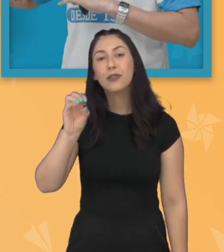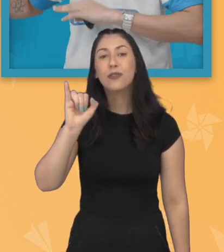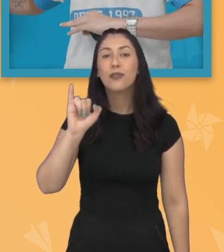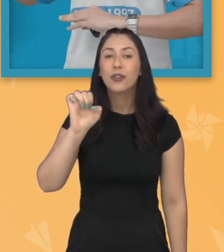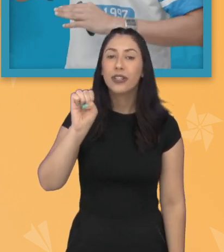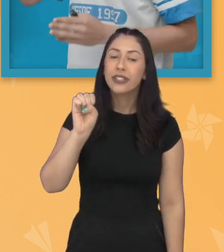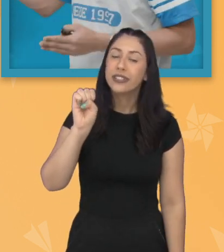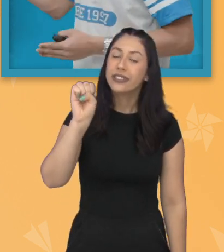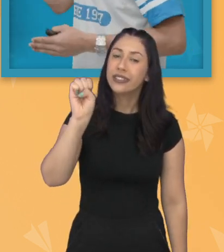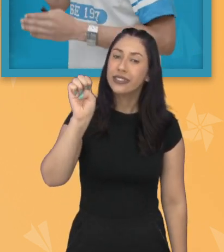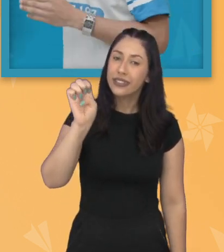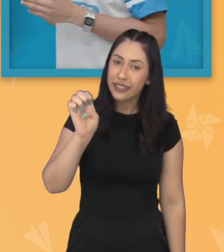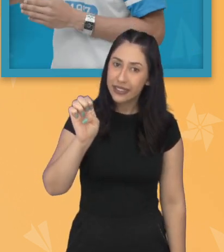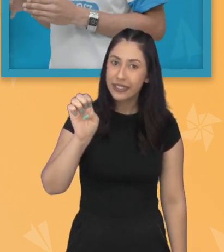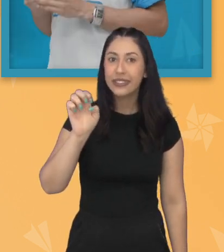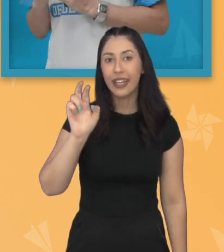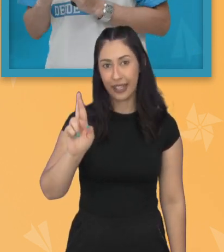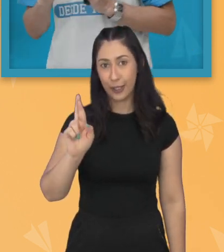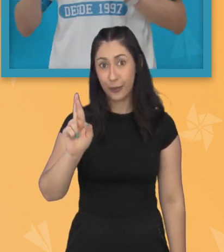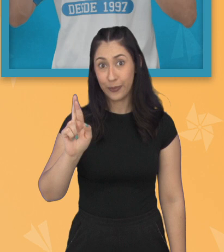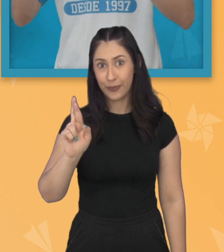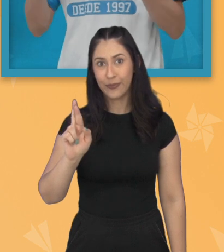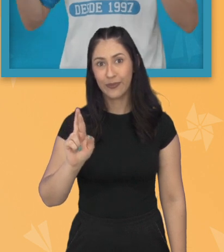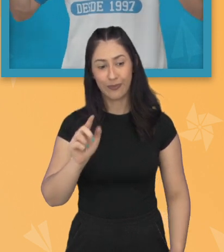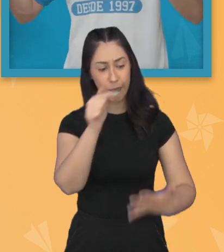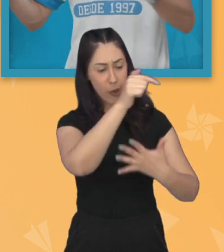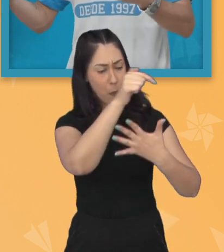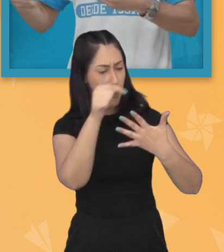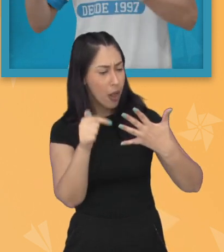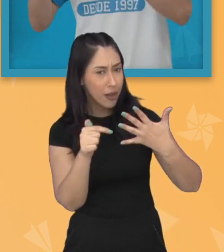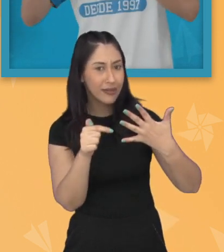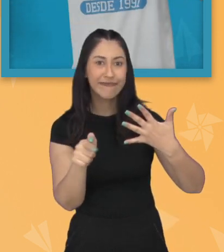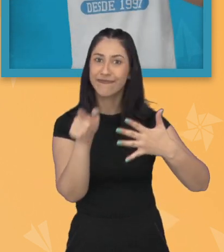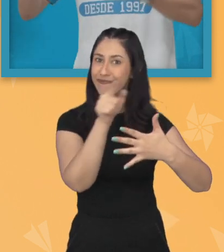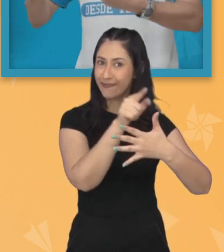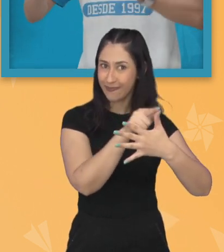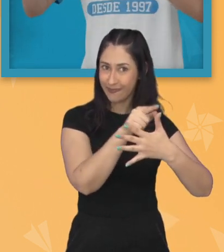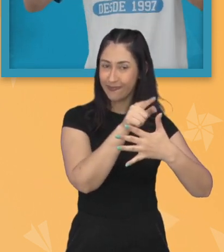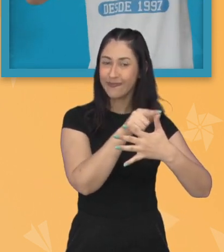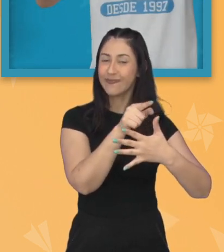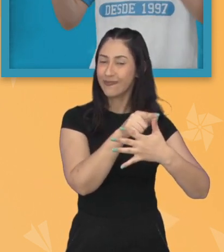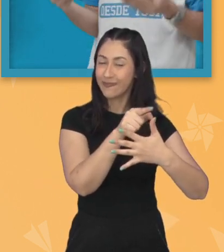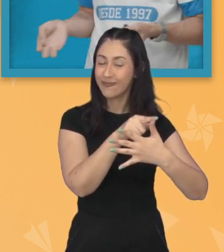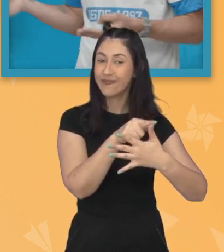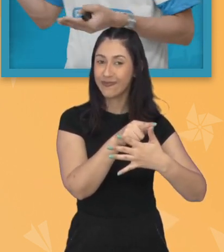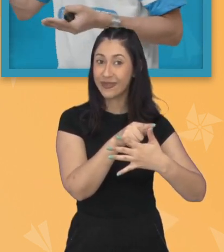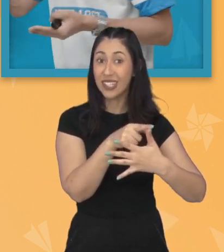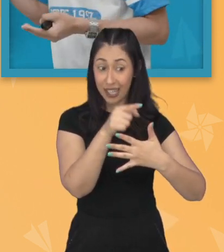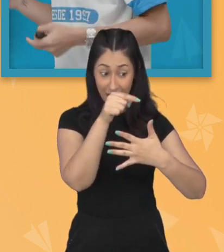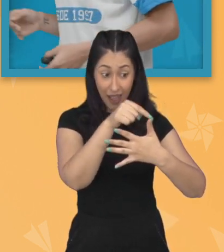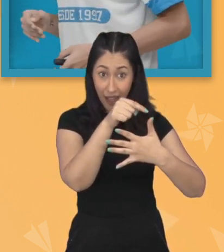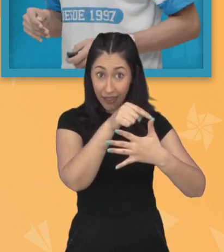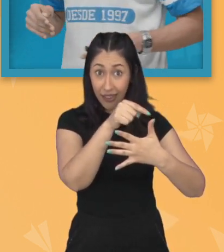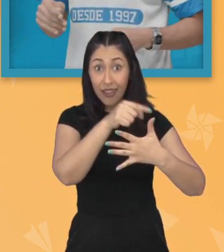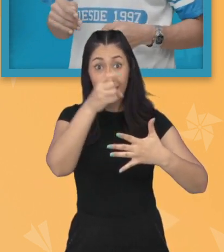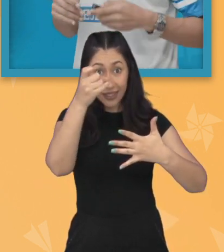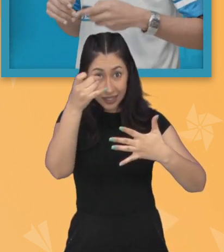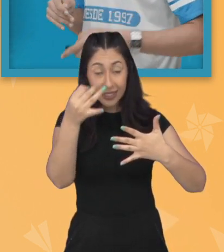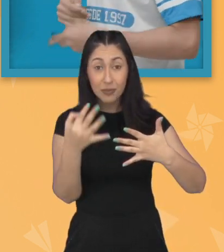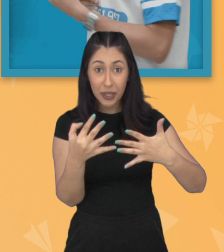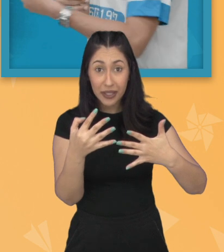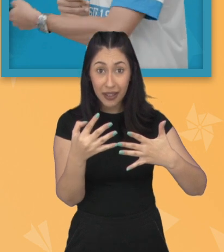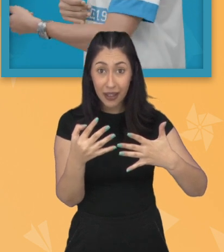Gay-Lussac, o Prost, mas o que fala sobre essa questão de conservação de massas, como o próprio nome já fala, conservação de massas, é o